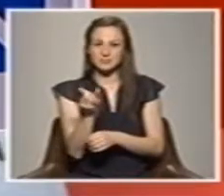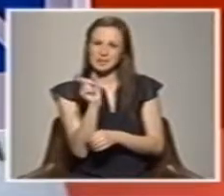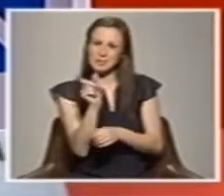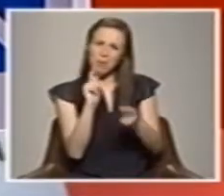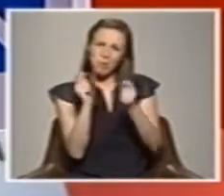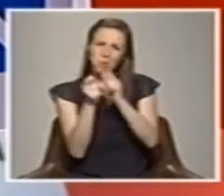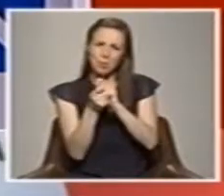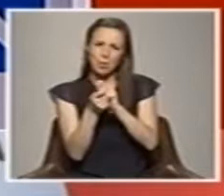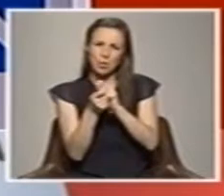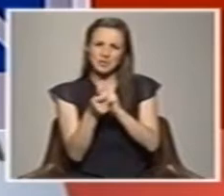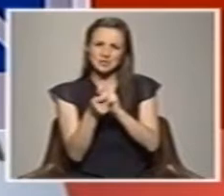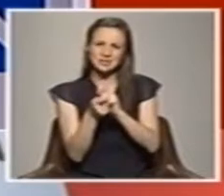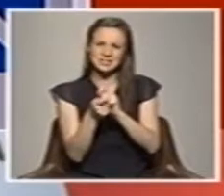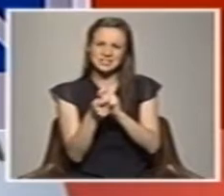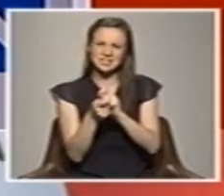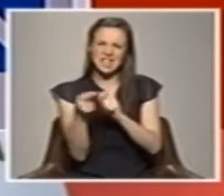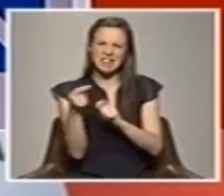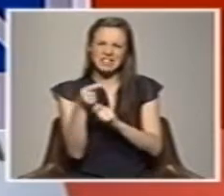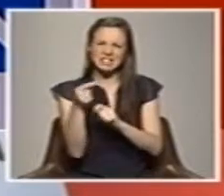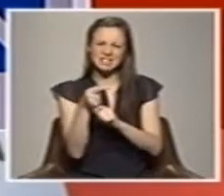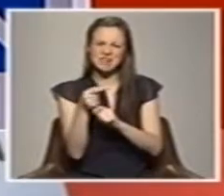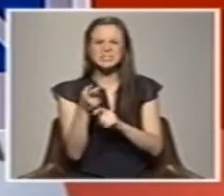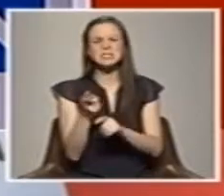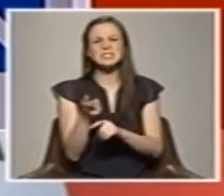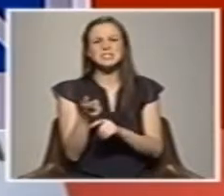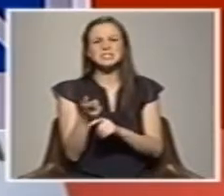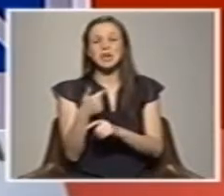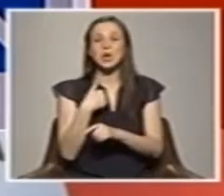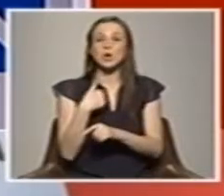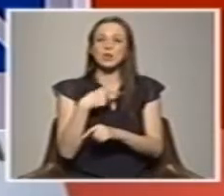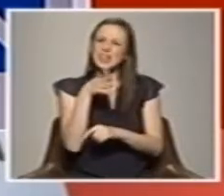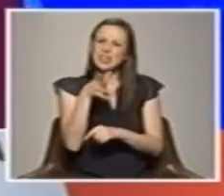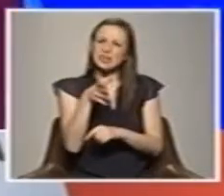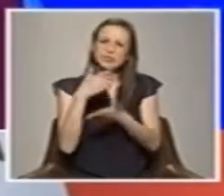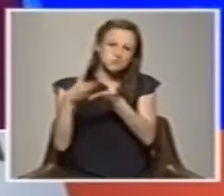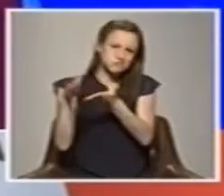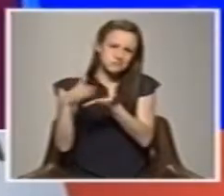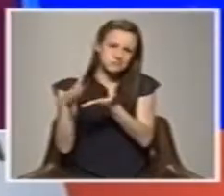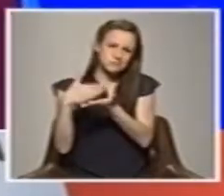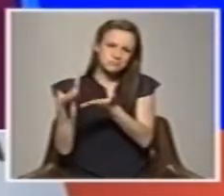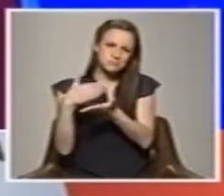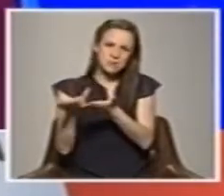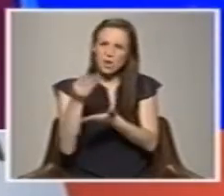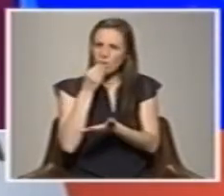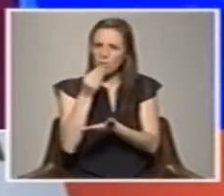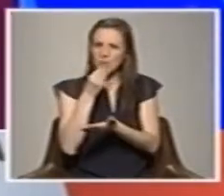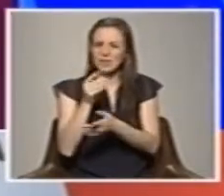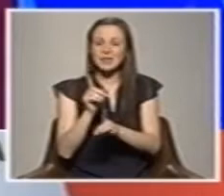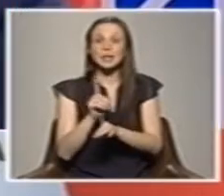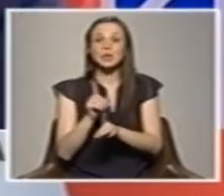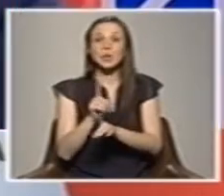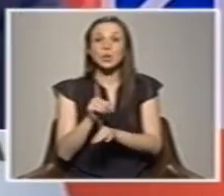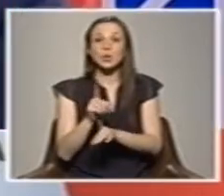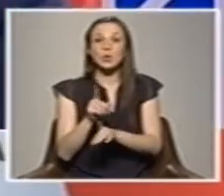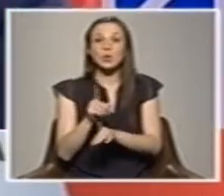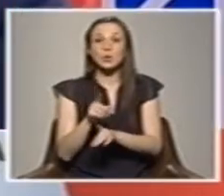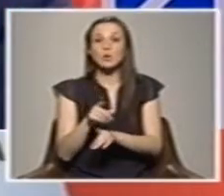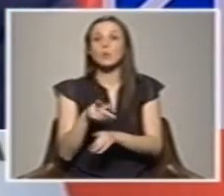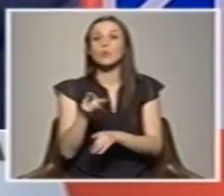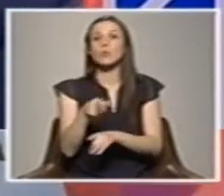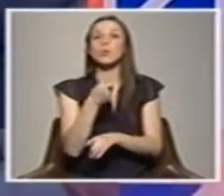carga negativa, muitas sim, vezes que se dá a não, questão das sobras. Eu digo, eu sobras agora, aqui não estava a falar de sobras alimentícias. Sim. Disse que o que nos sobrou da